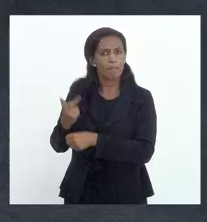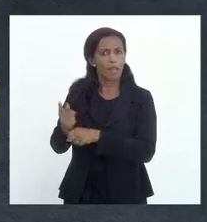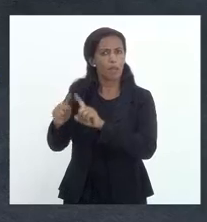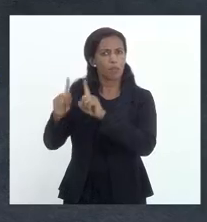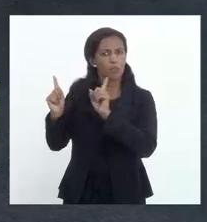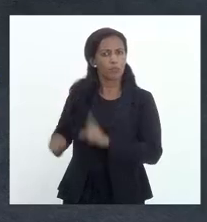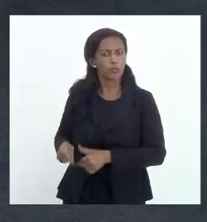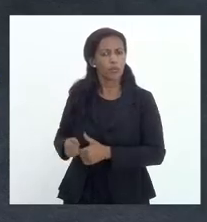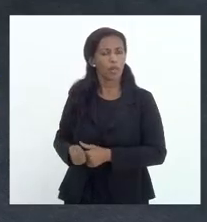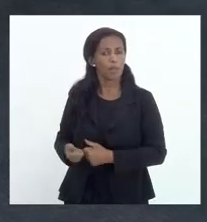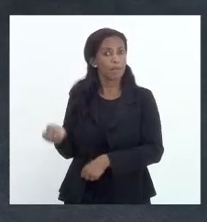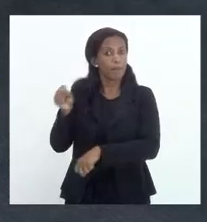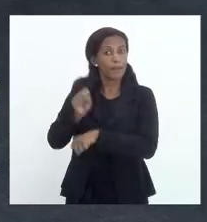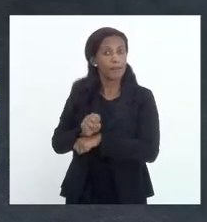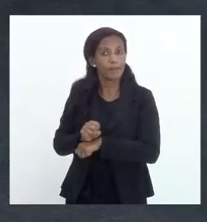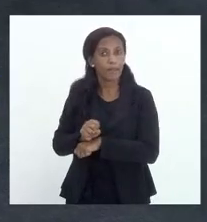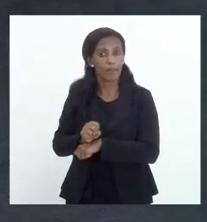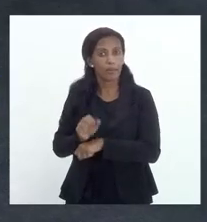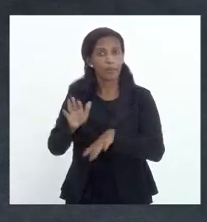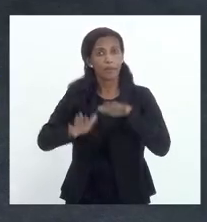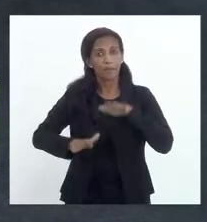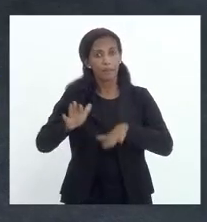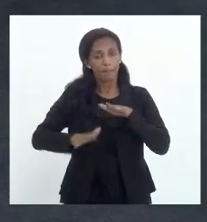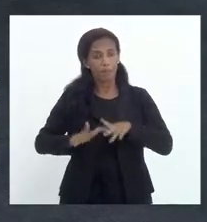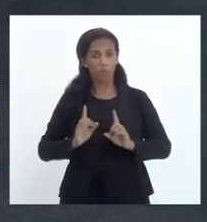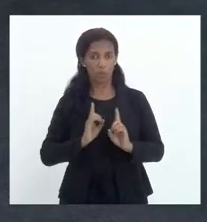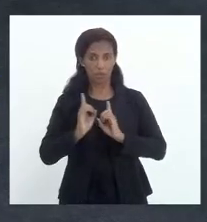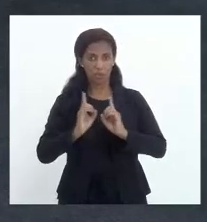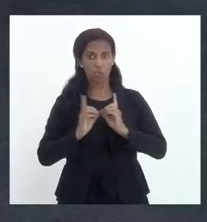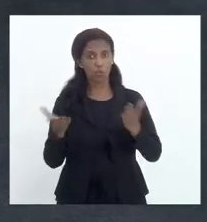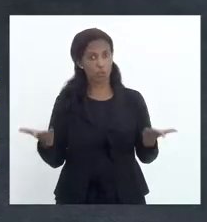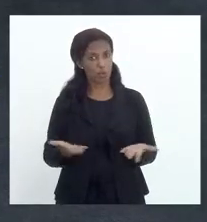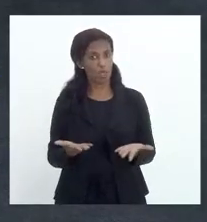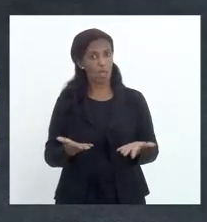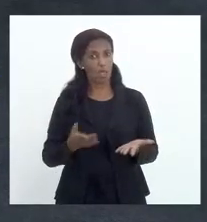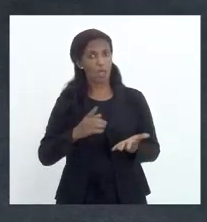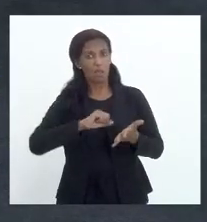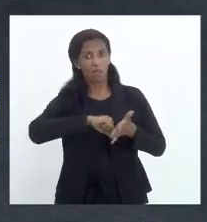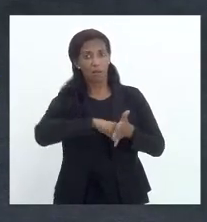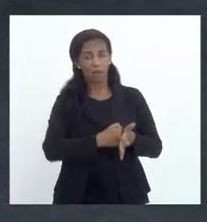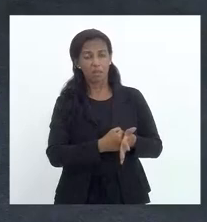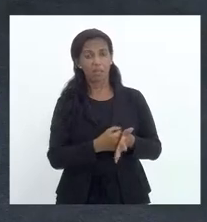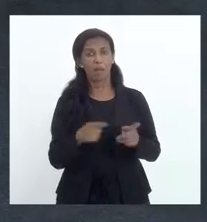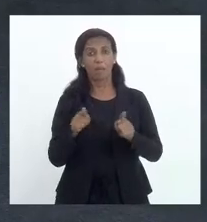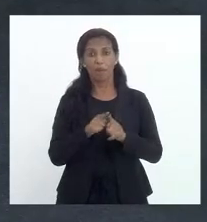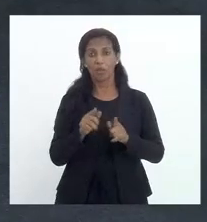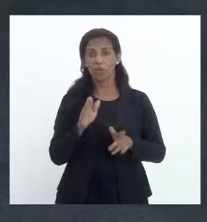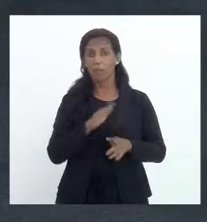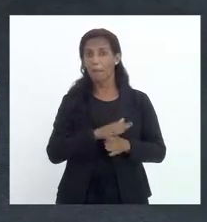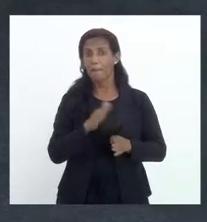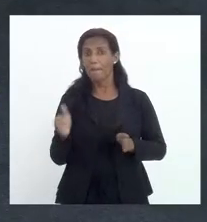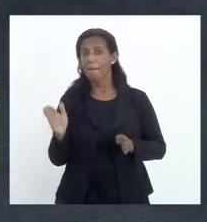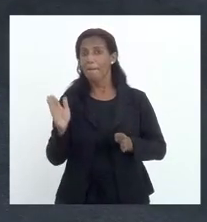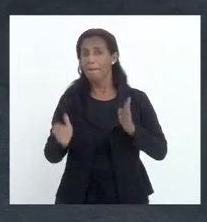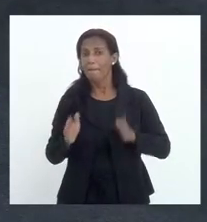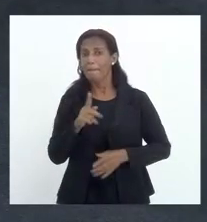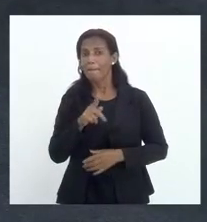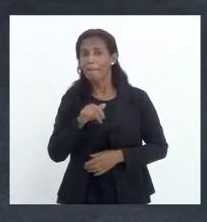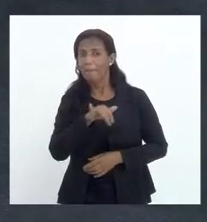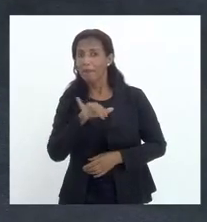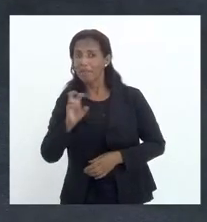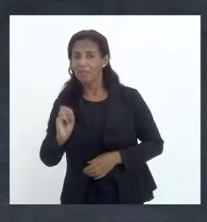congelado, paralisado, embora está se discutindo aqui até a extinção dele, mas nós temos um passivo aí e que tem que ser